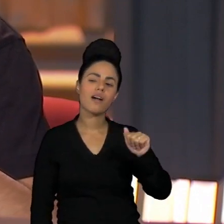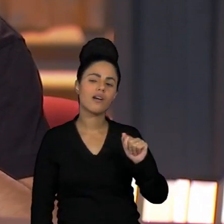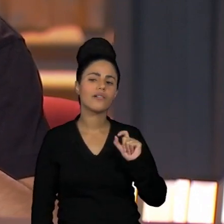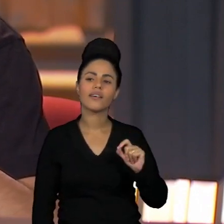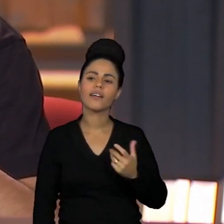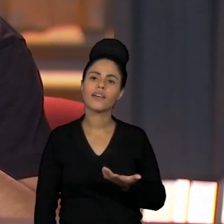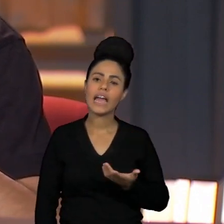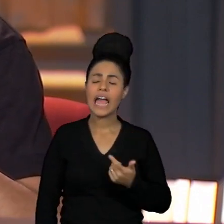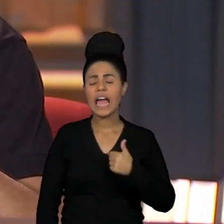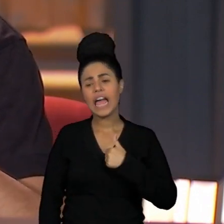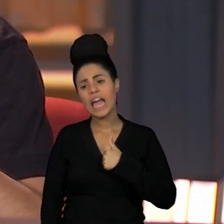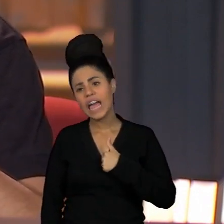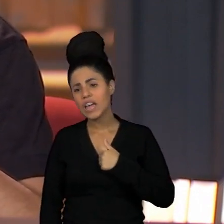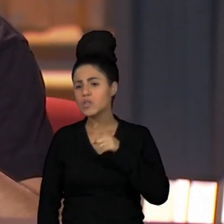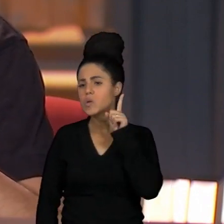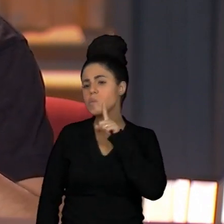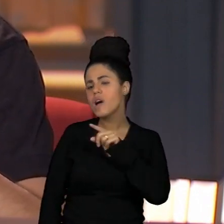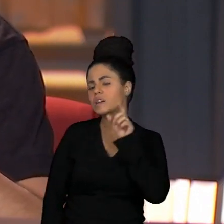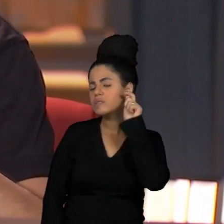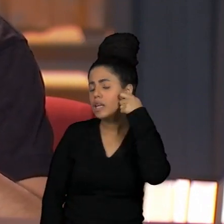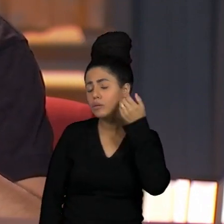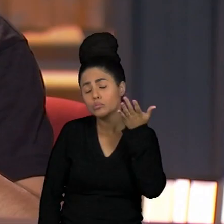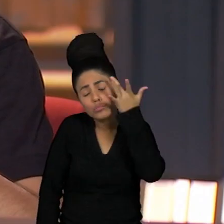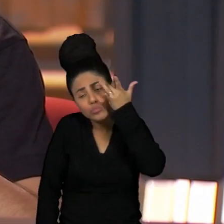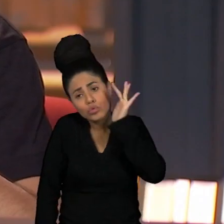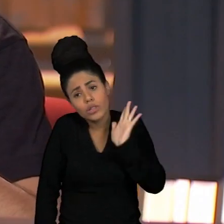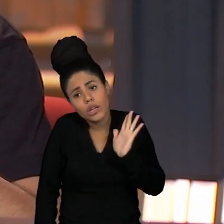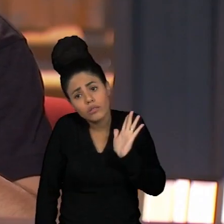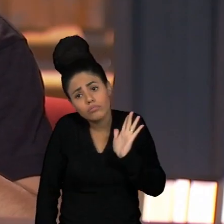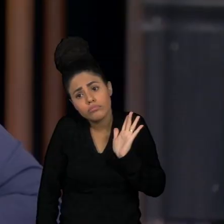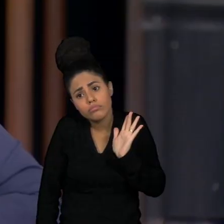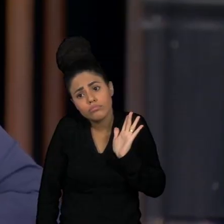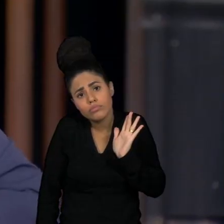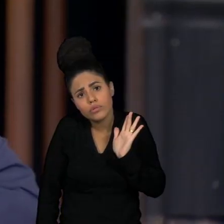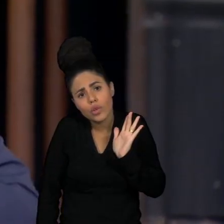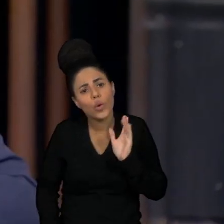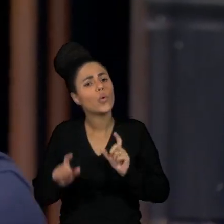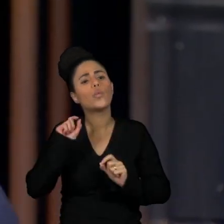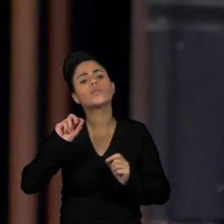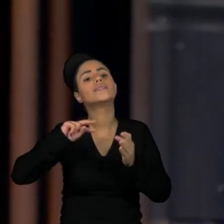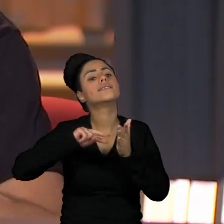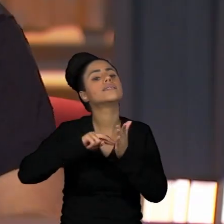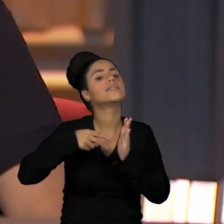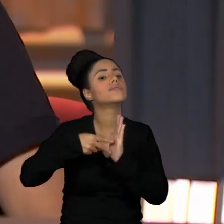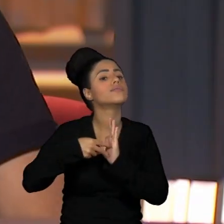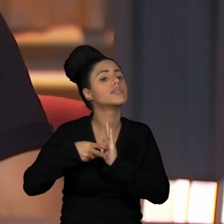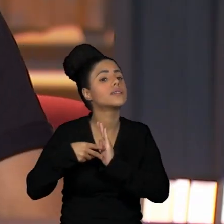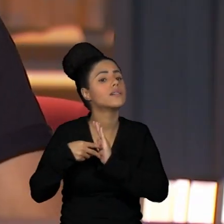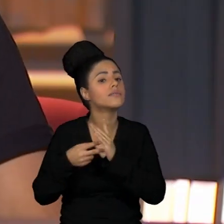Lima, acho que eu sou pardo pra negro. Sim. É isso. O que isso quer dizer, hein?